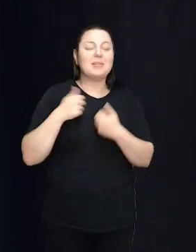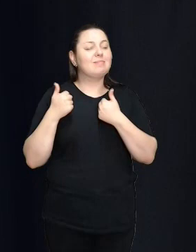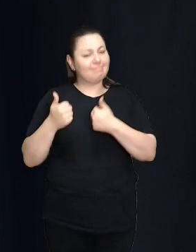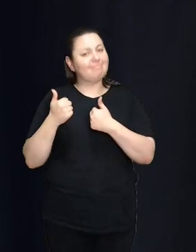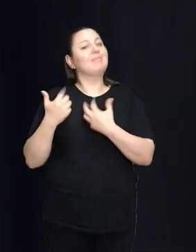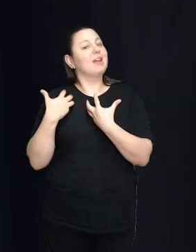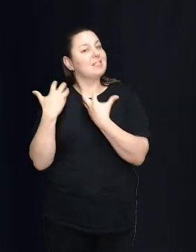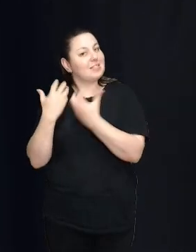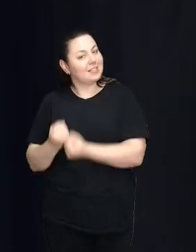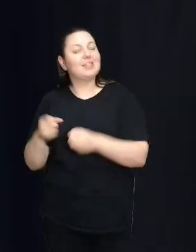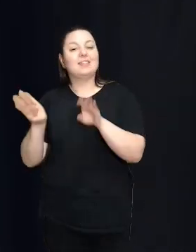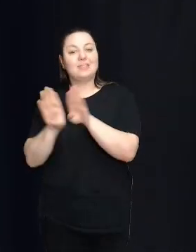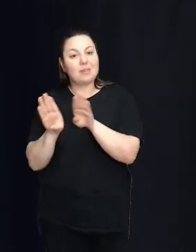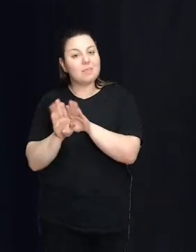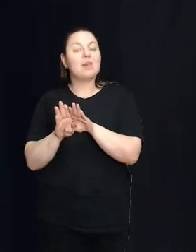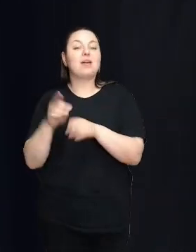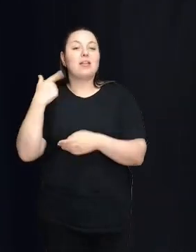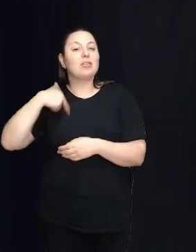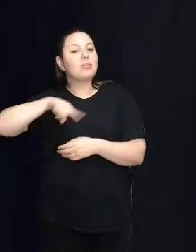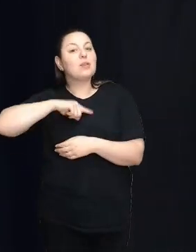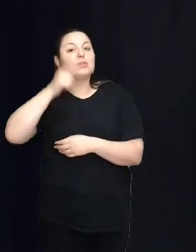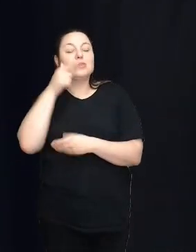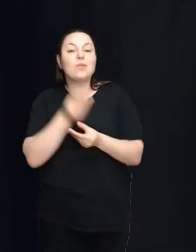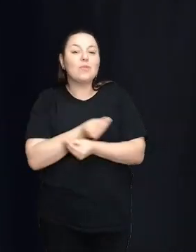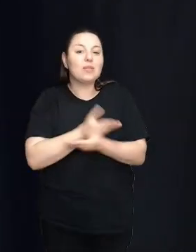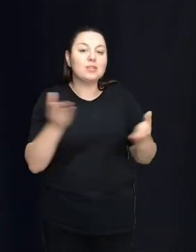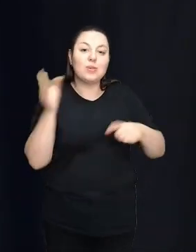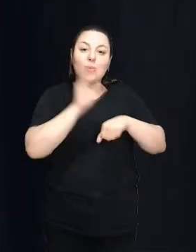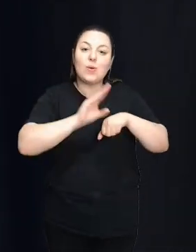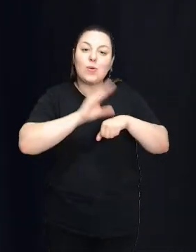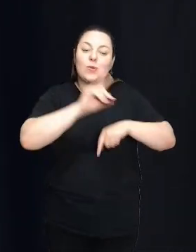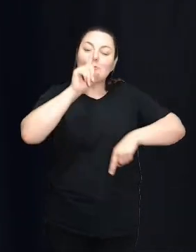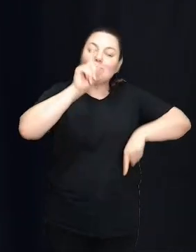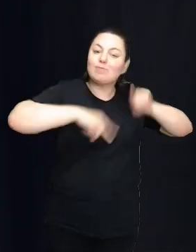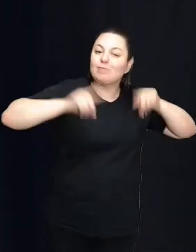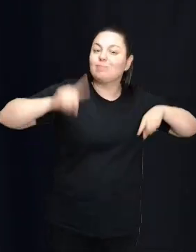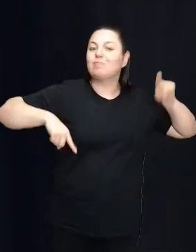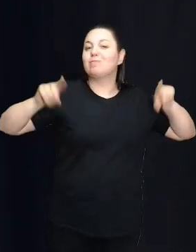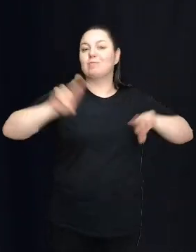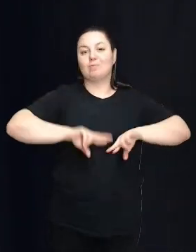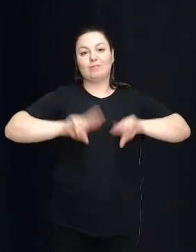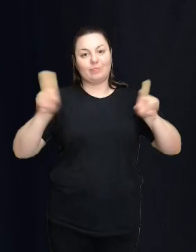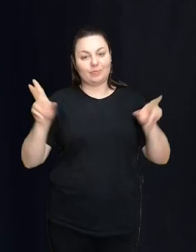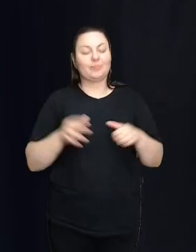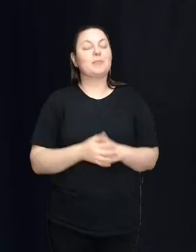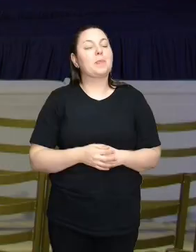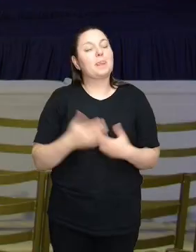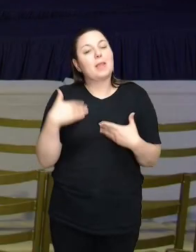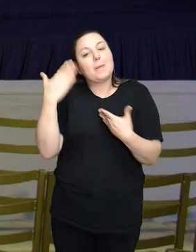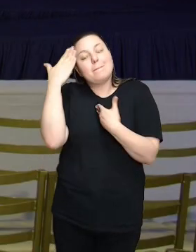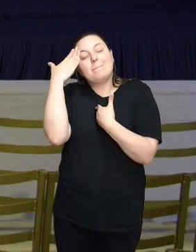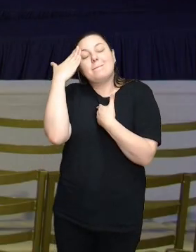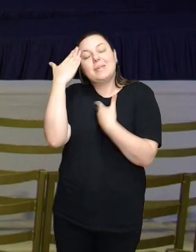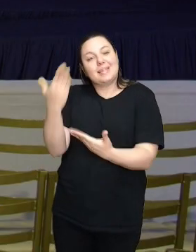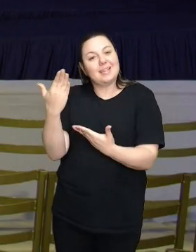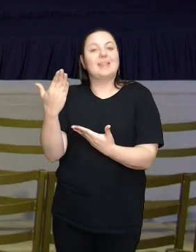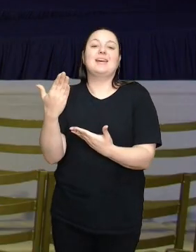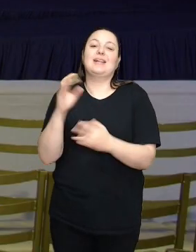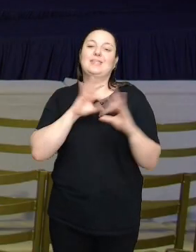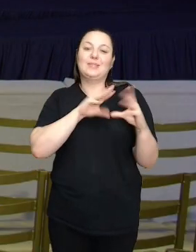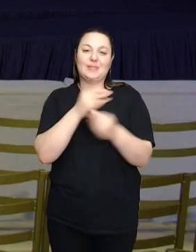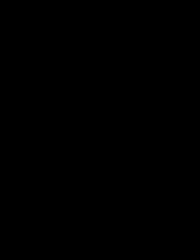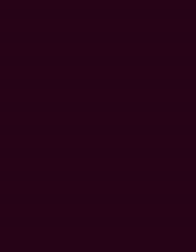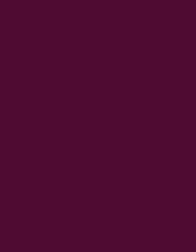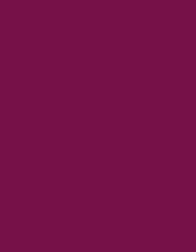todo mundo e para vários públicos diferentes. E com isso eu agradeço muito, Rodrigo, Jurandir e Morris. Muito obrigada. Valeu. Obrigado.